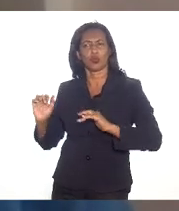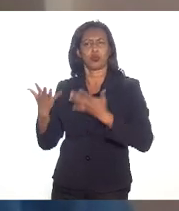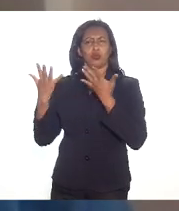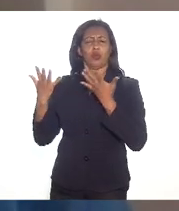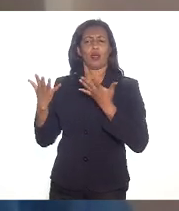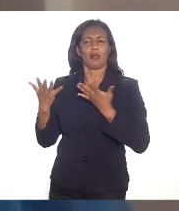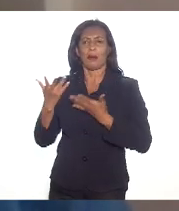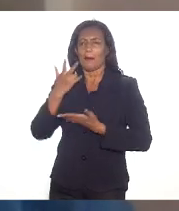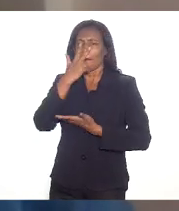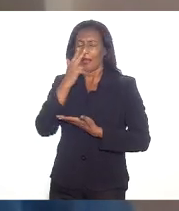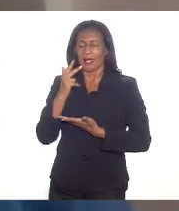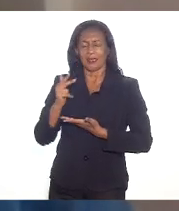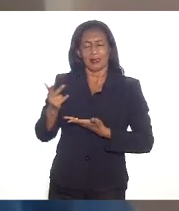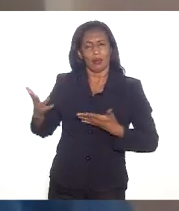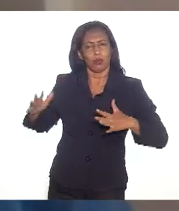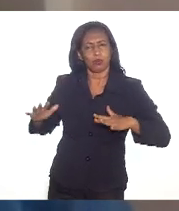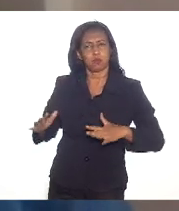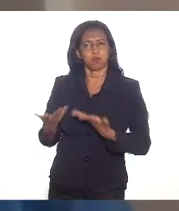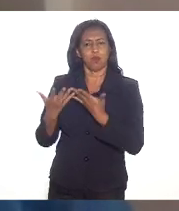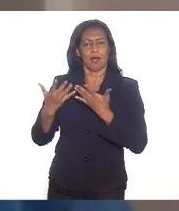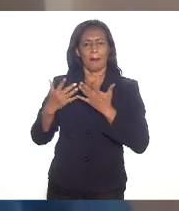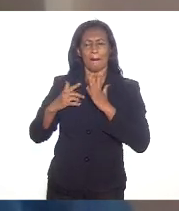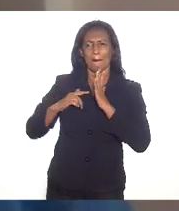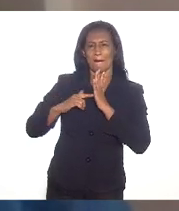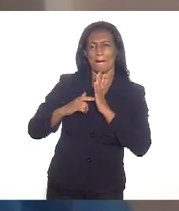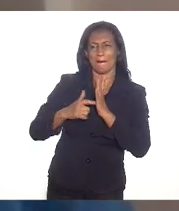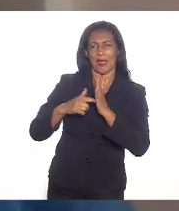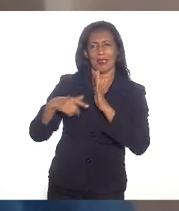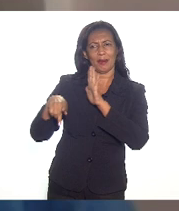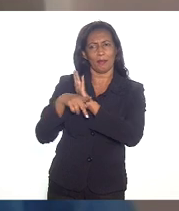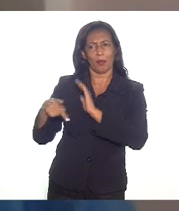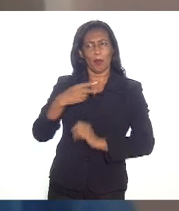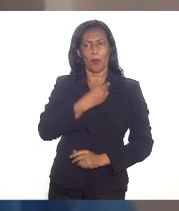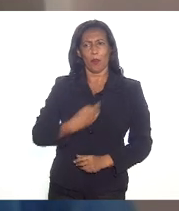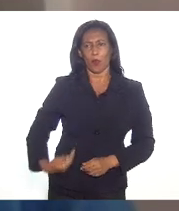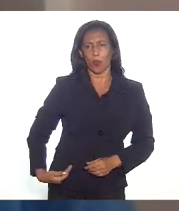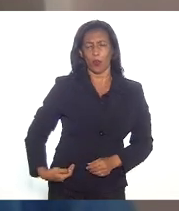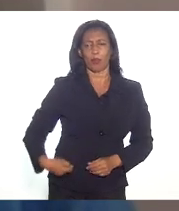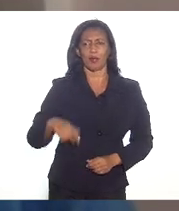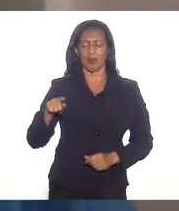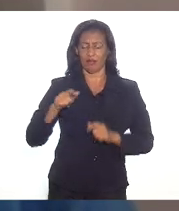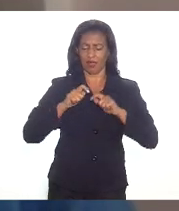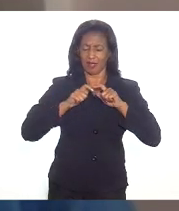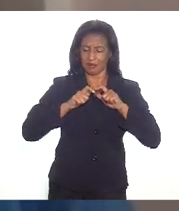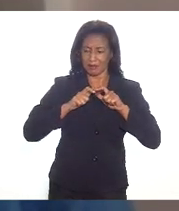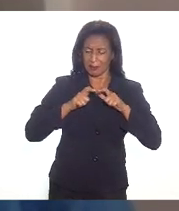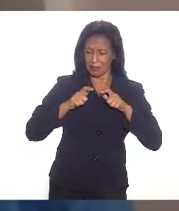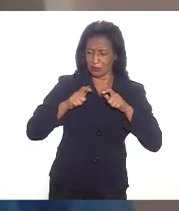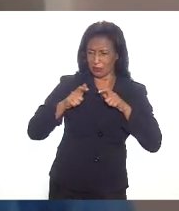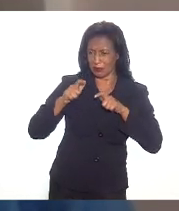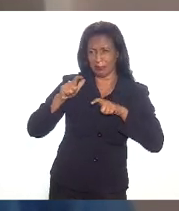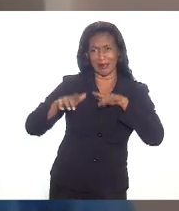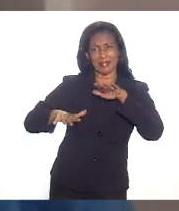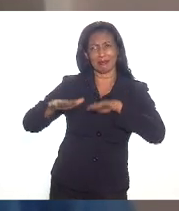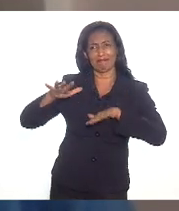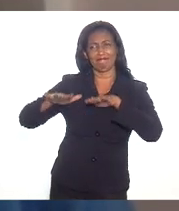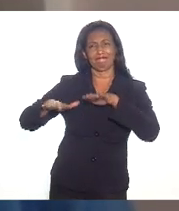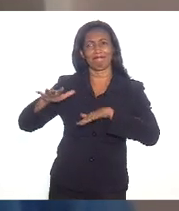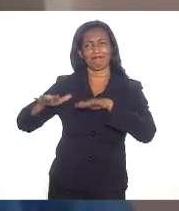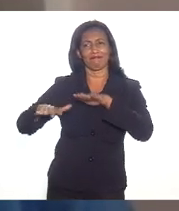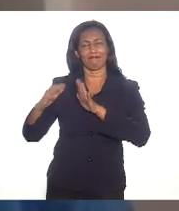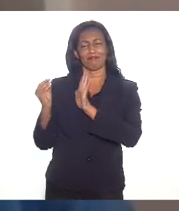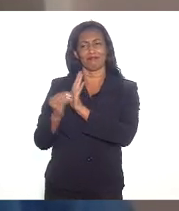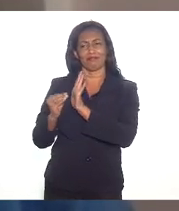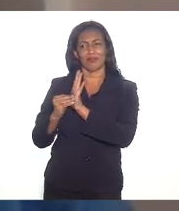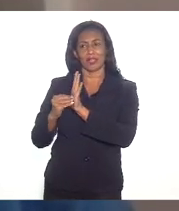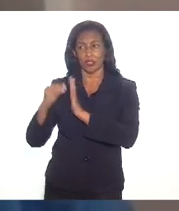a máquina pública do Estado do Rio de Janeiro, ela é uma máquina pública que vem crescentemente se desestruturando, e